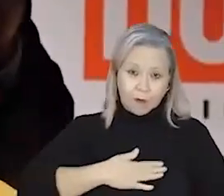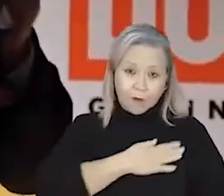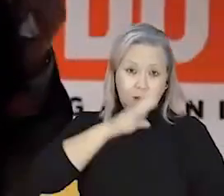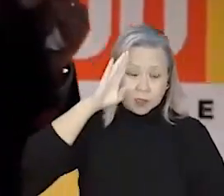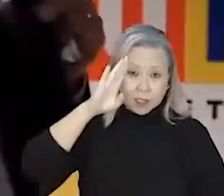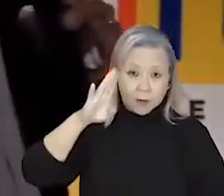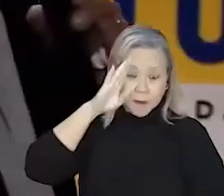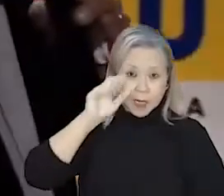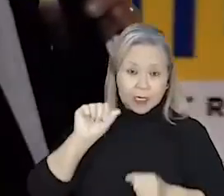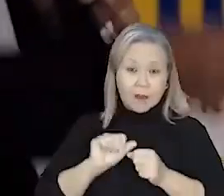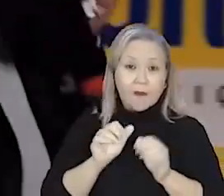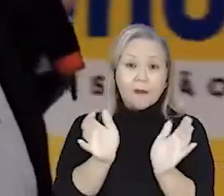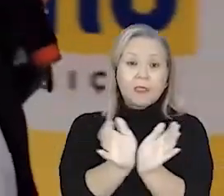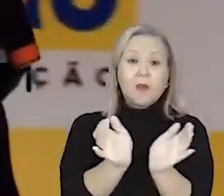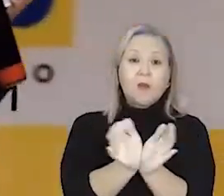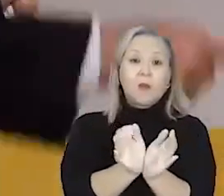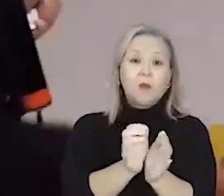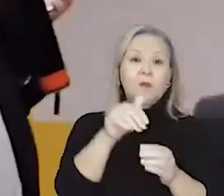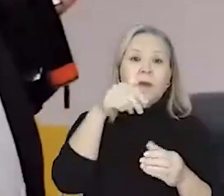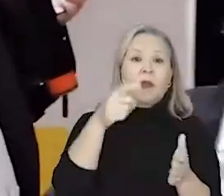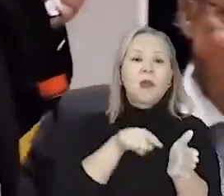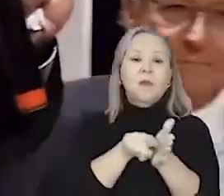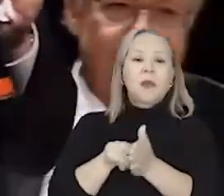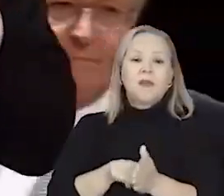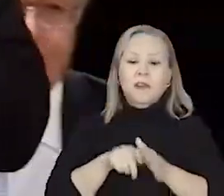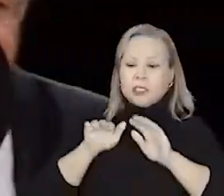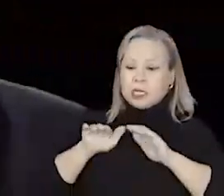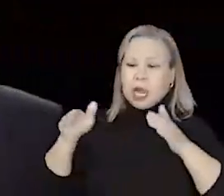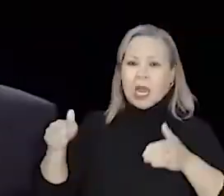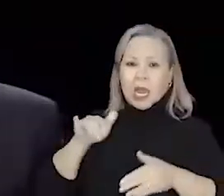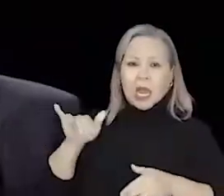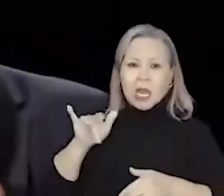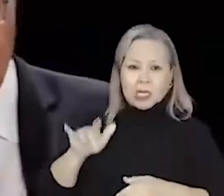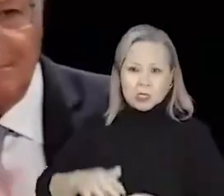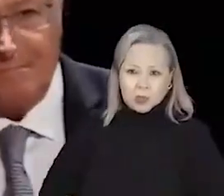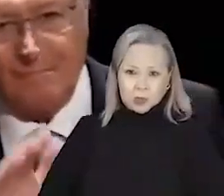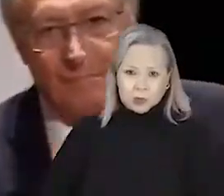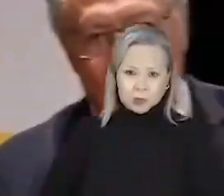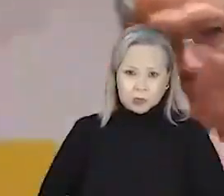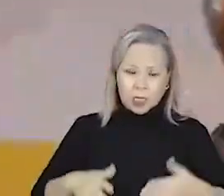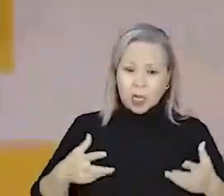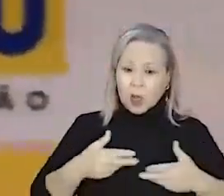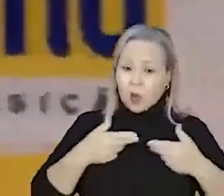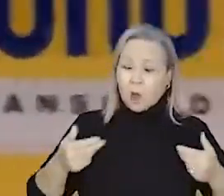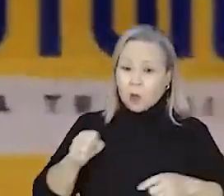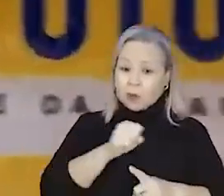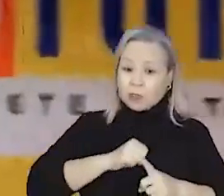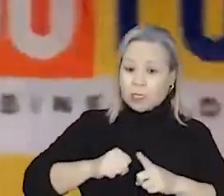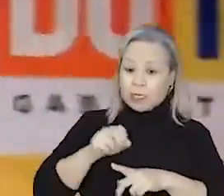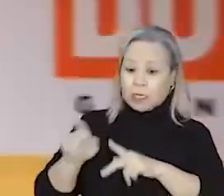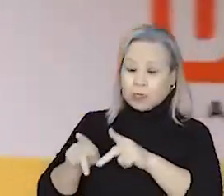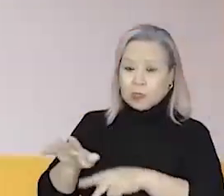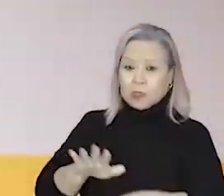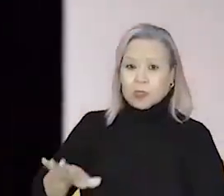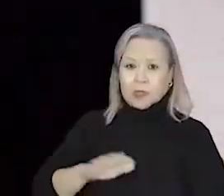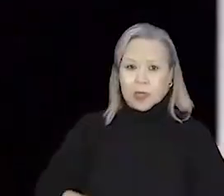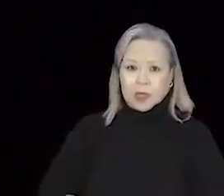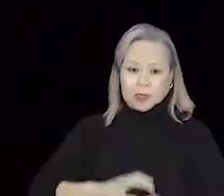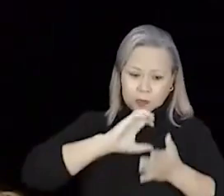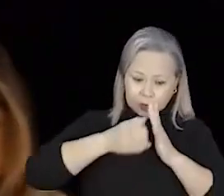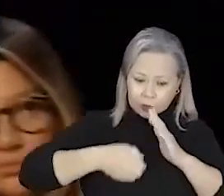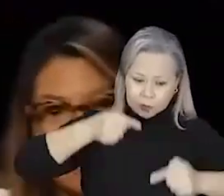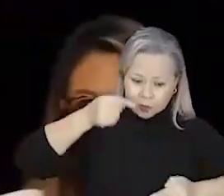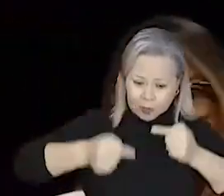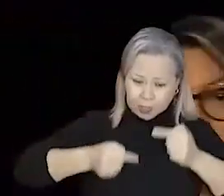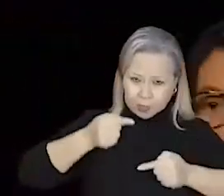fazer uma comissão para investigar urnas eletrônicas, coisa que é da sociedade civil, dos partidos